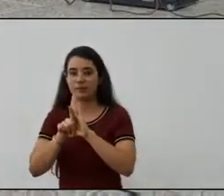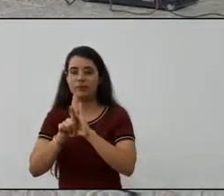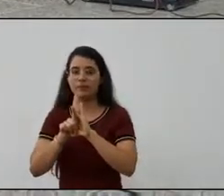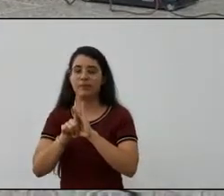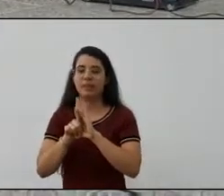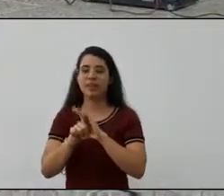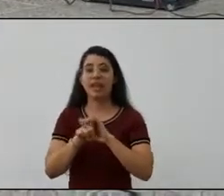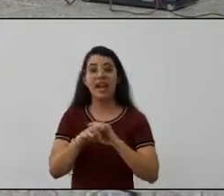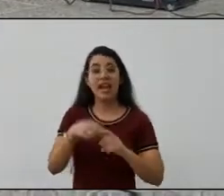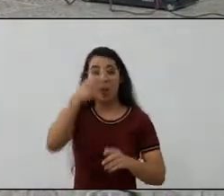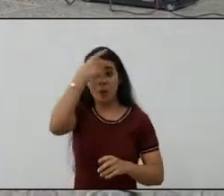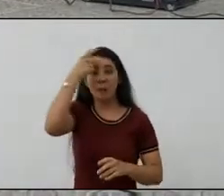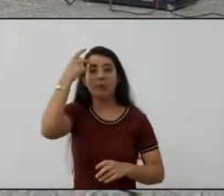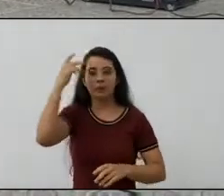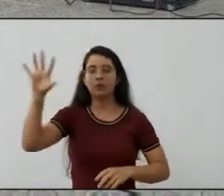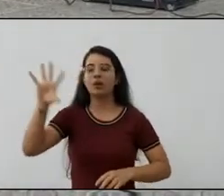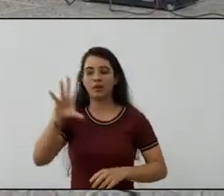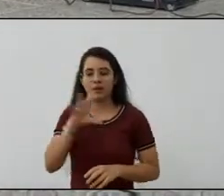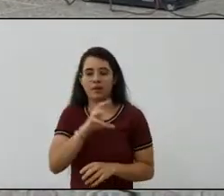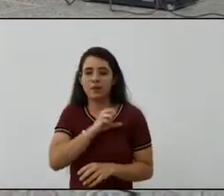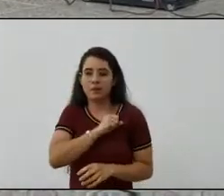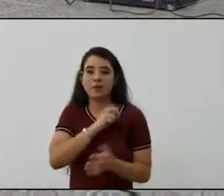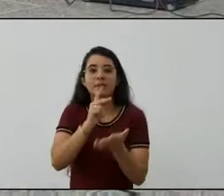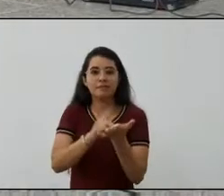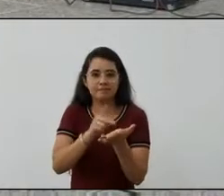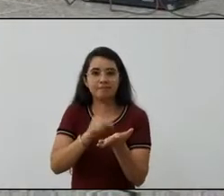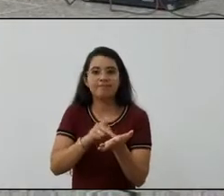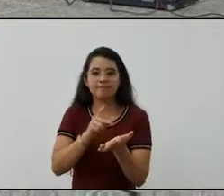esse é o que me ama.